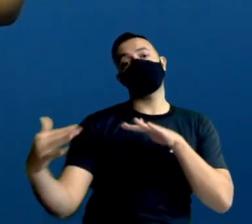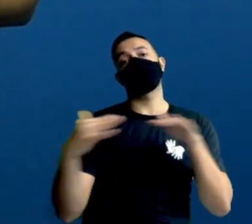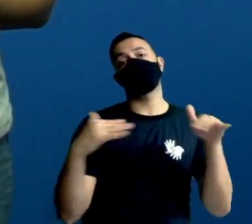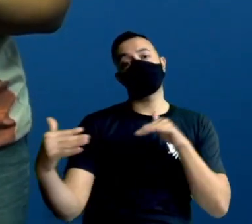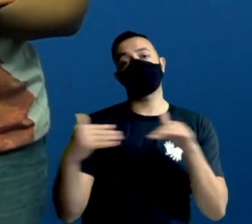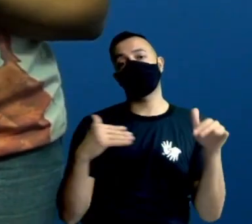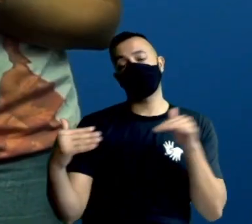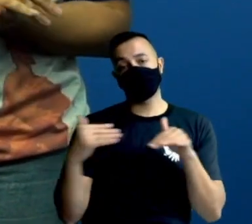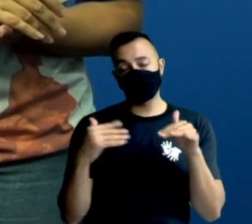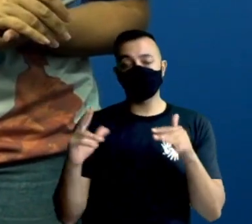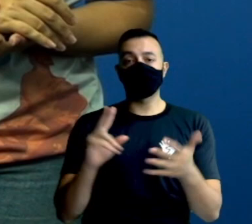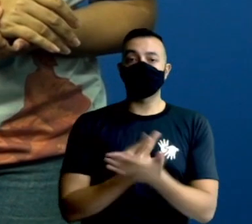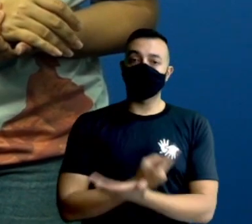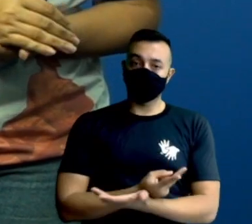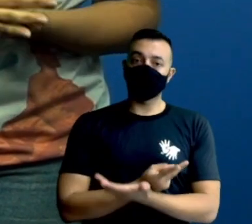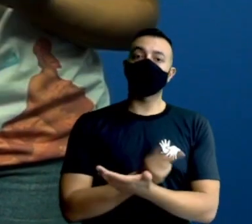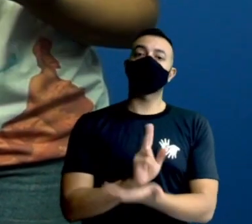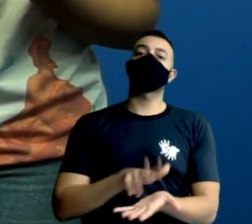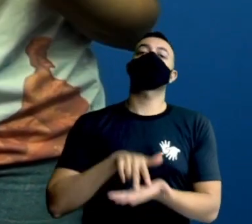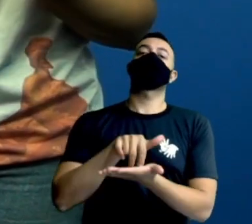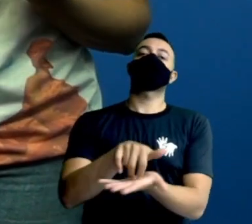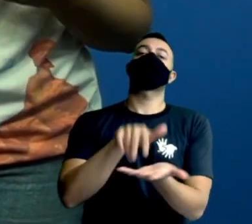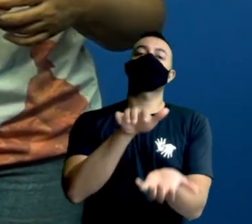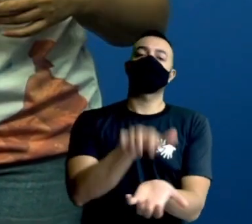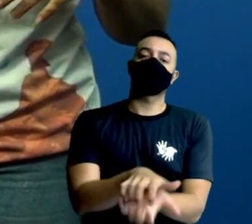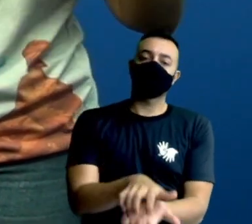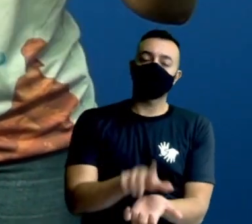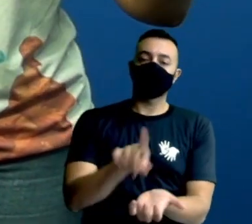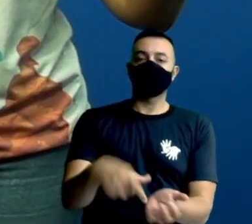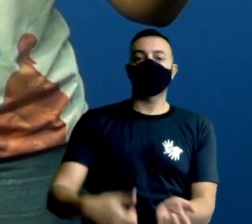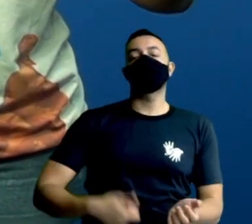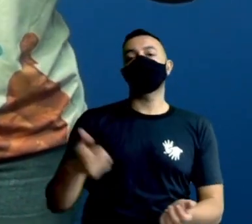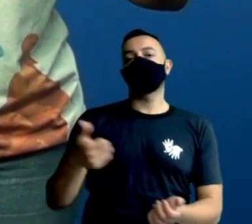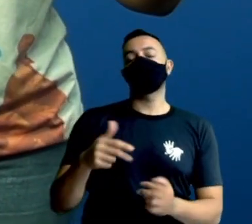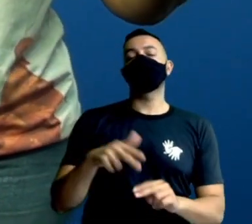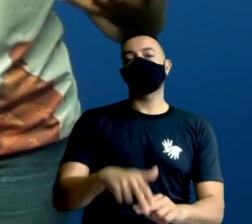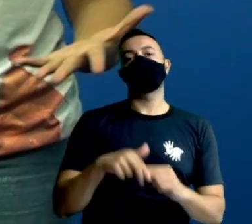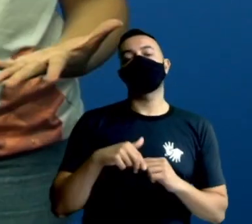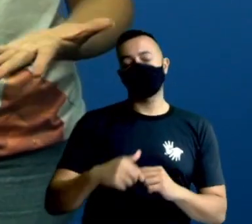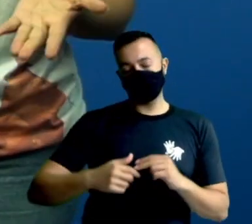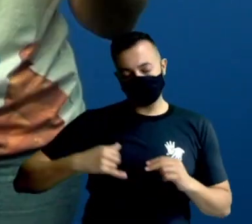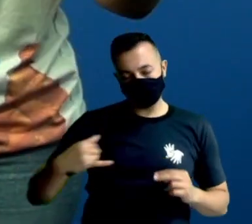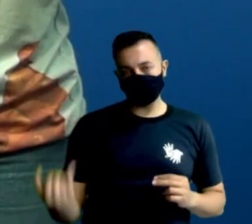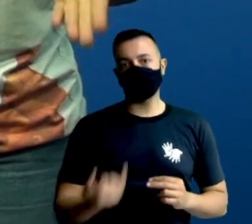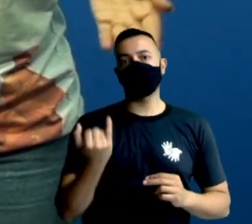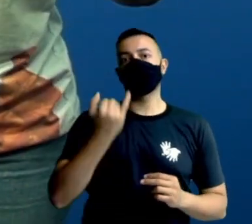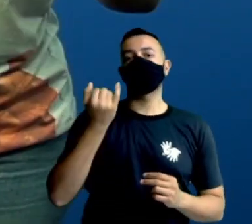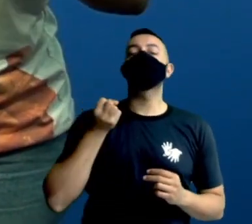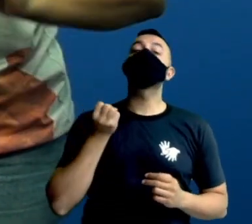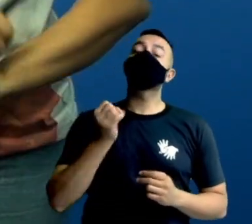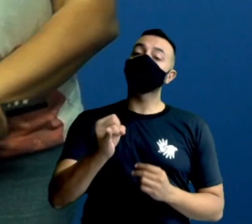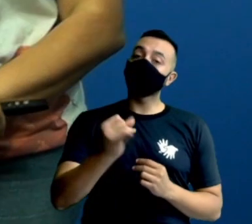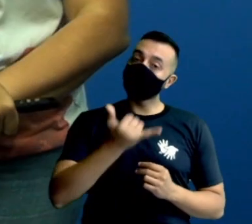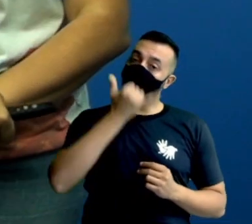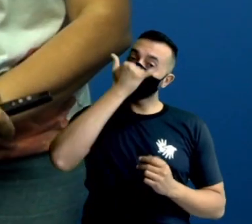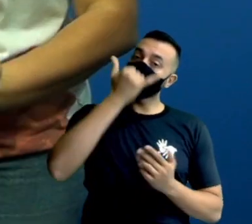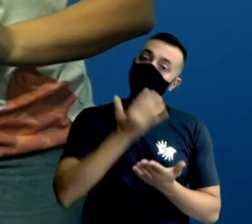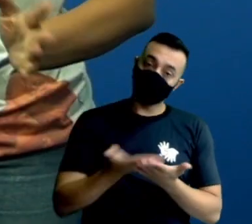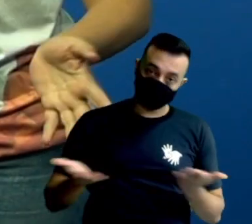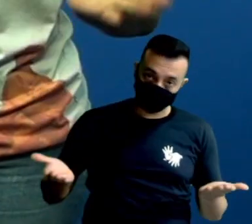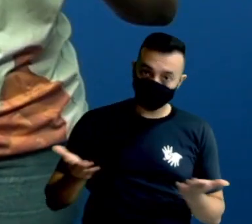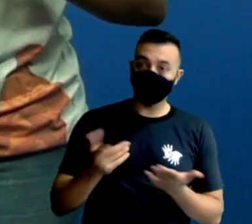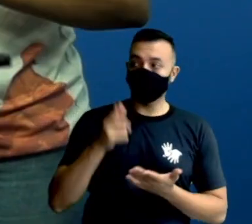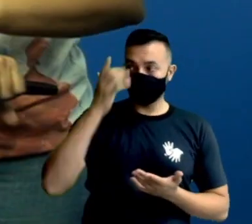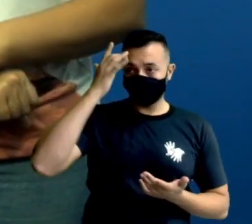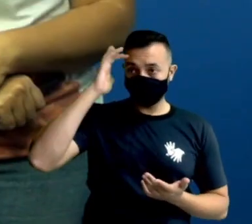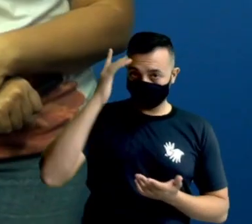batalhas da insurreição pernambucana. E foi a primeira, por isso que ela tem tanta importância. Se eles tivessem perdido logo nessa primeira,